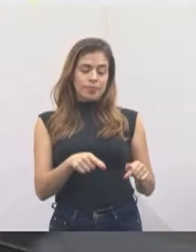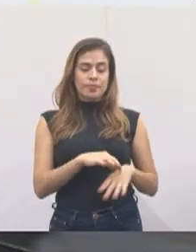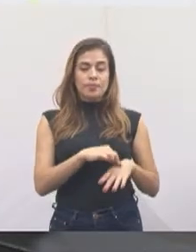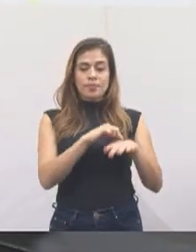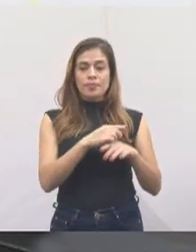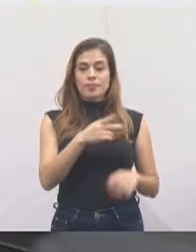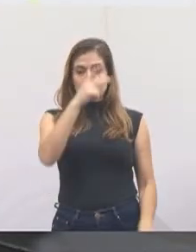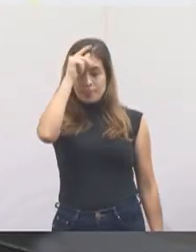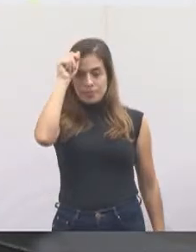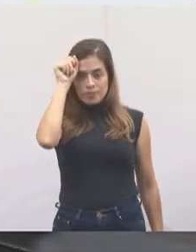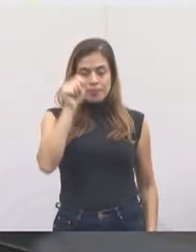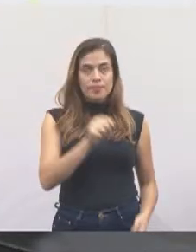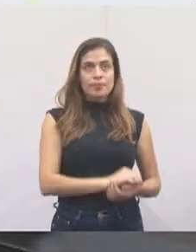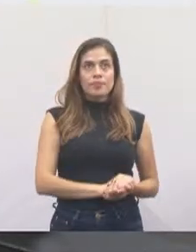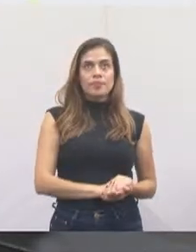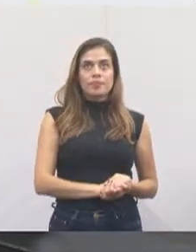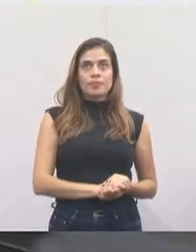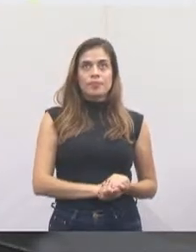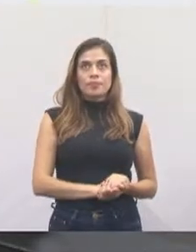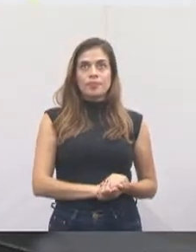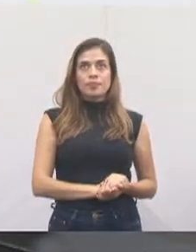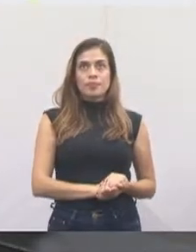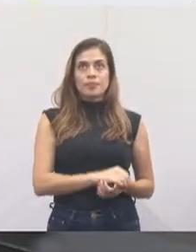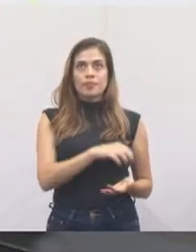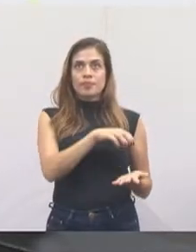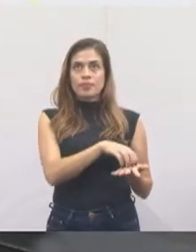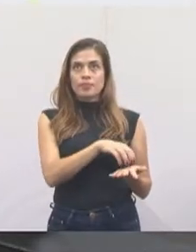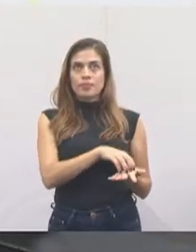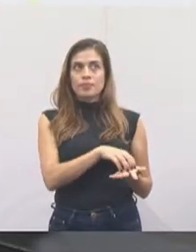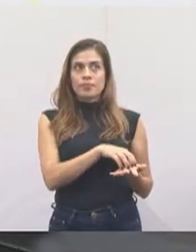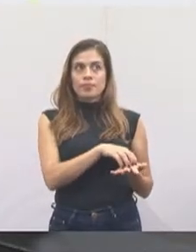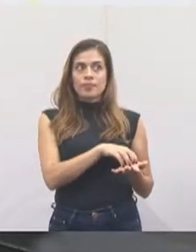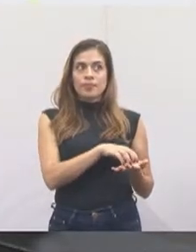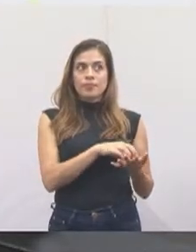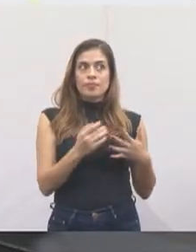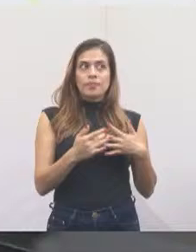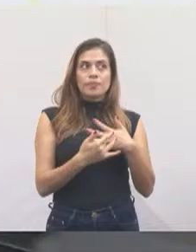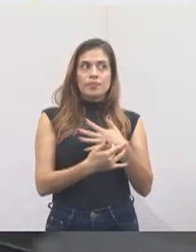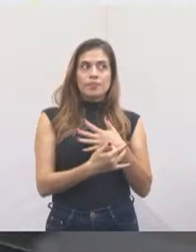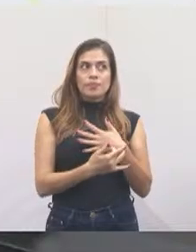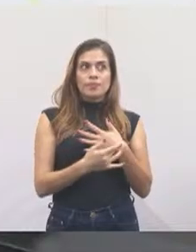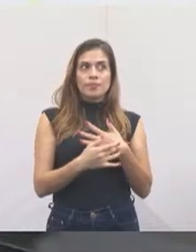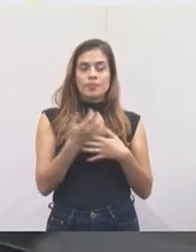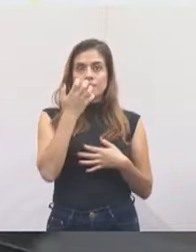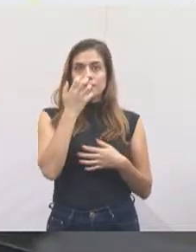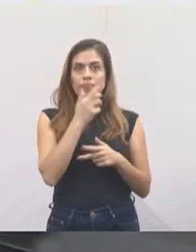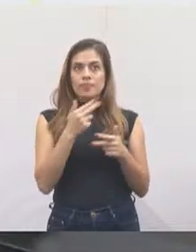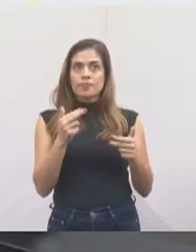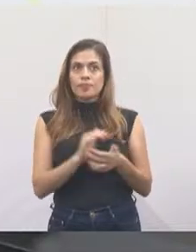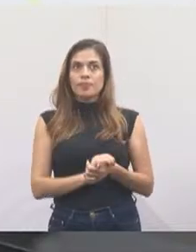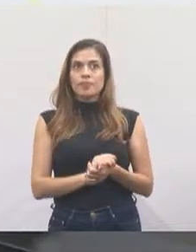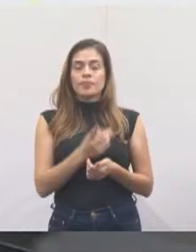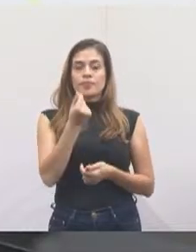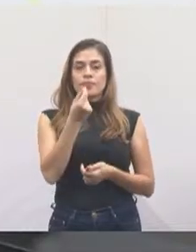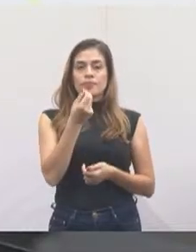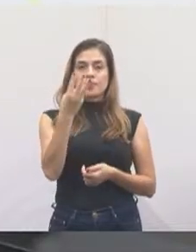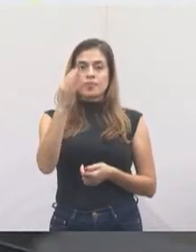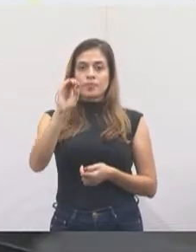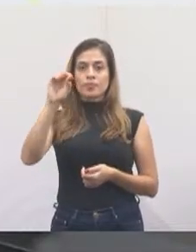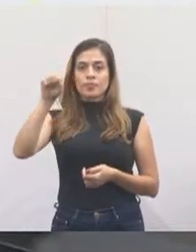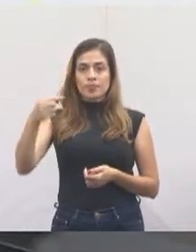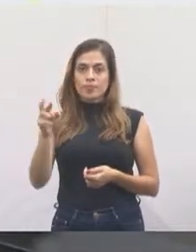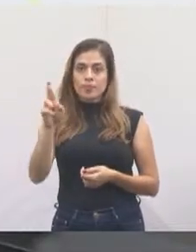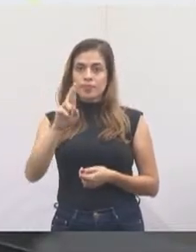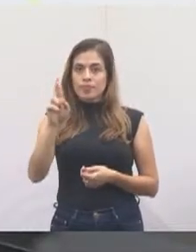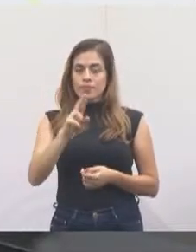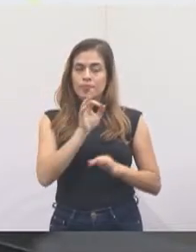à emenda destinado ao ambulatório animal o valor de R 40.000 formado que está em